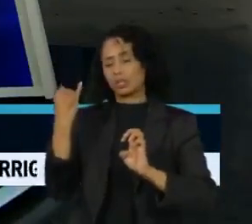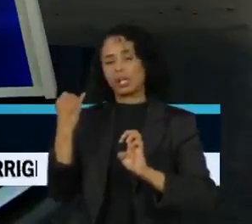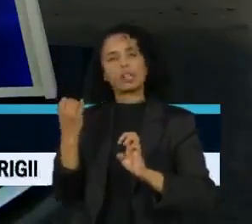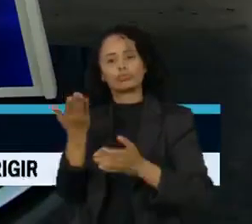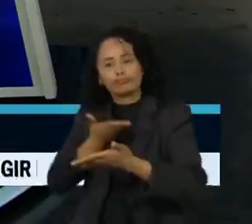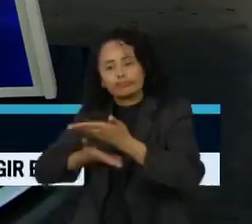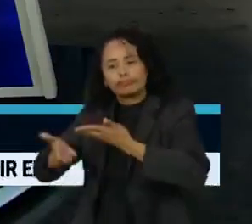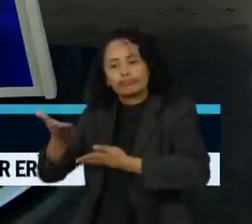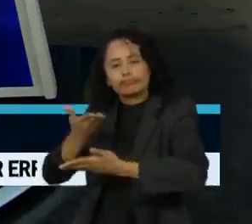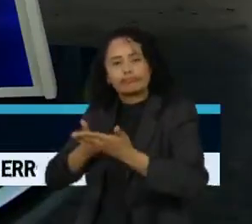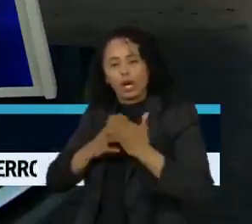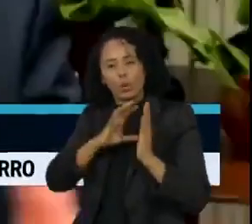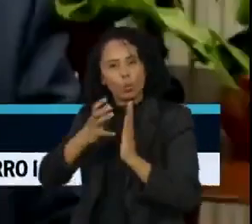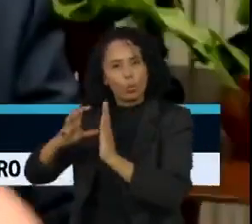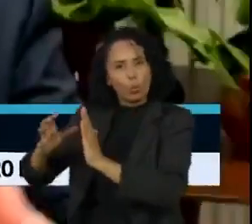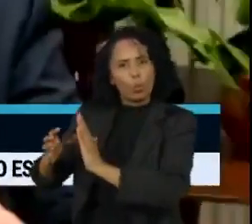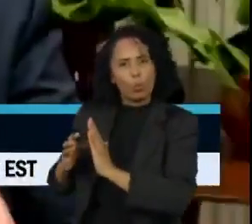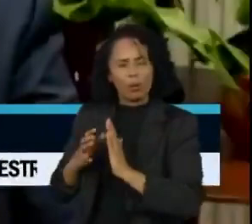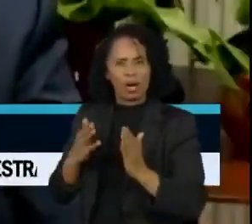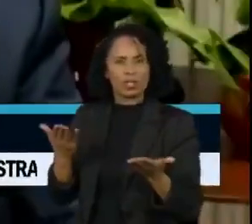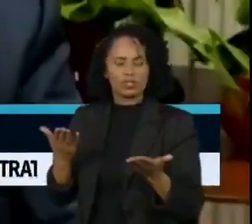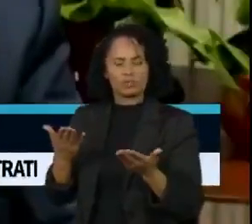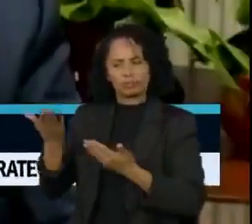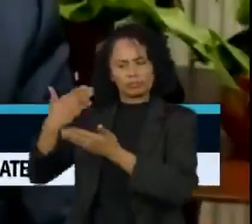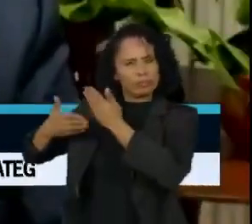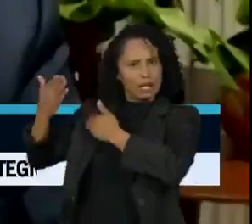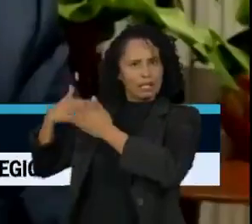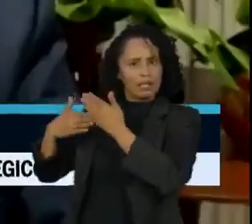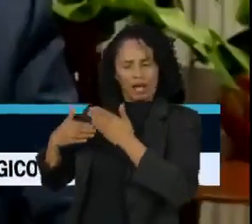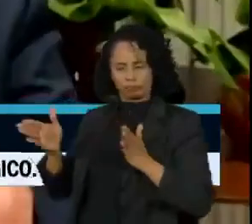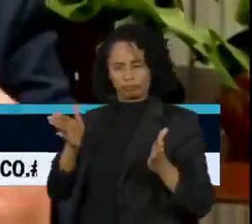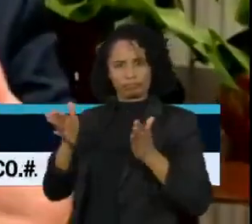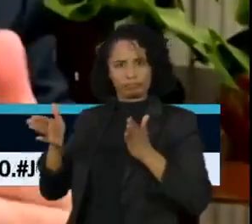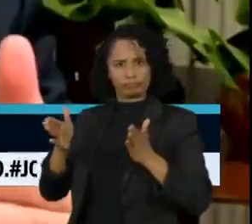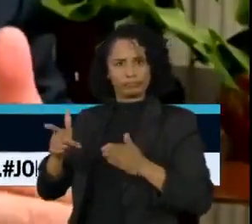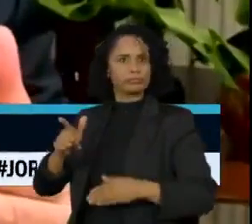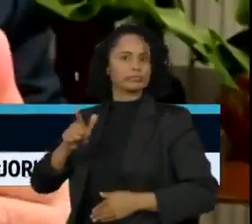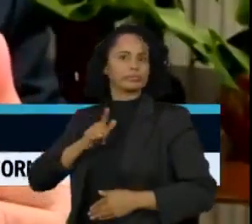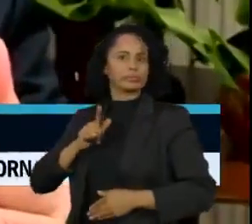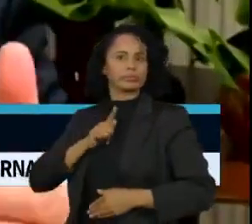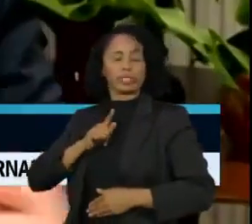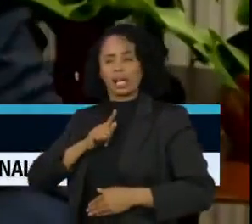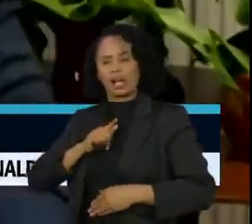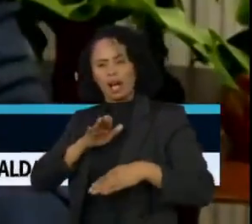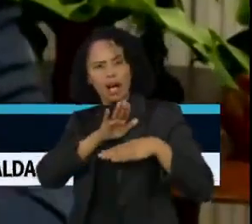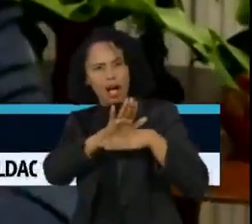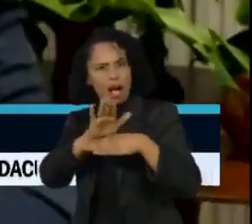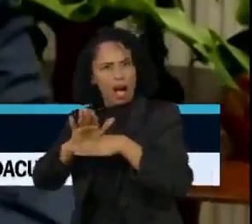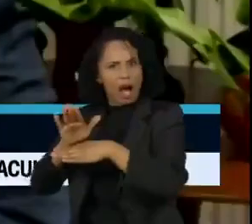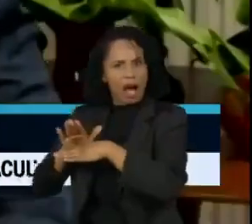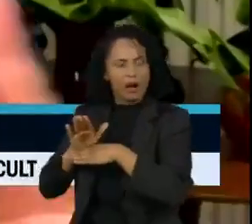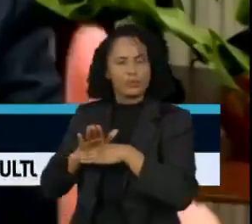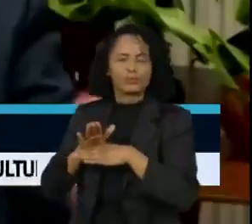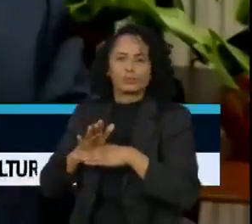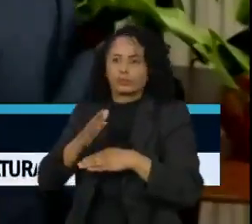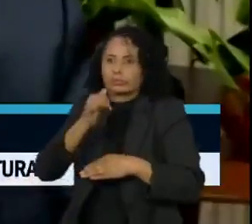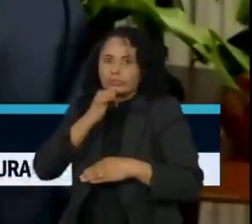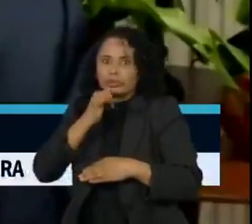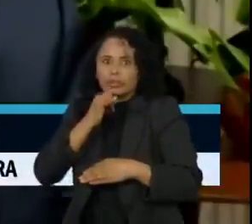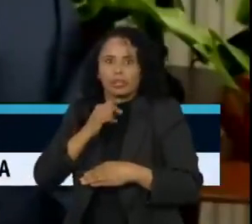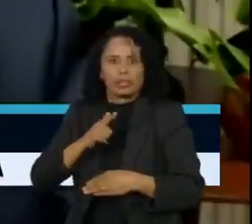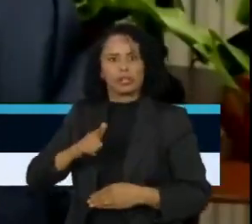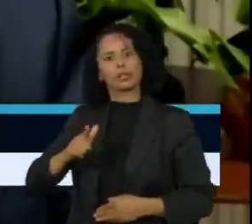em 2016, há 5 anos, produziram uma circunstância que acabou também desaguando do que temos. Aliás, uma